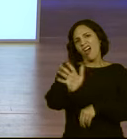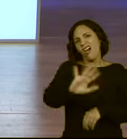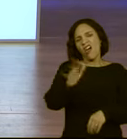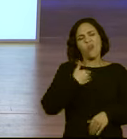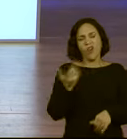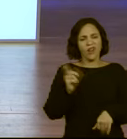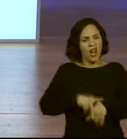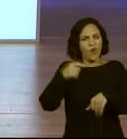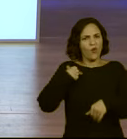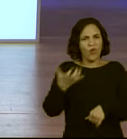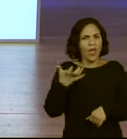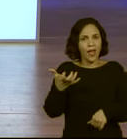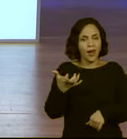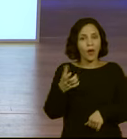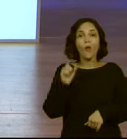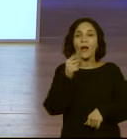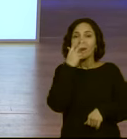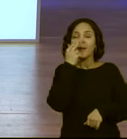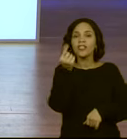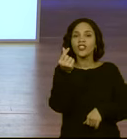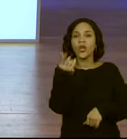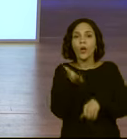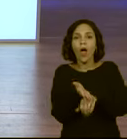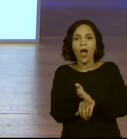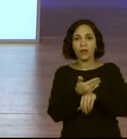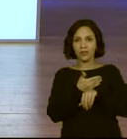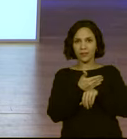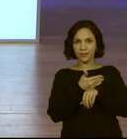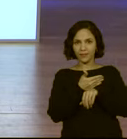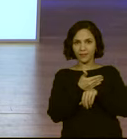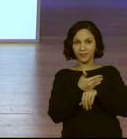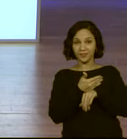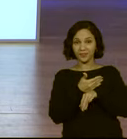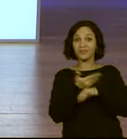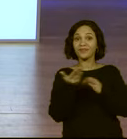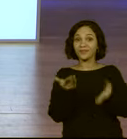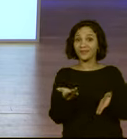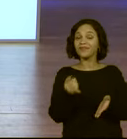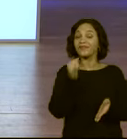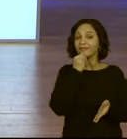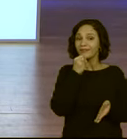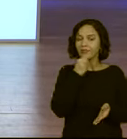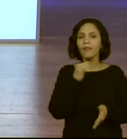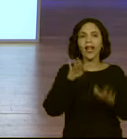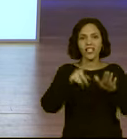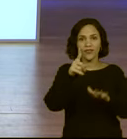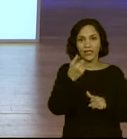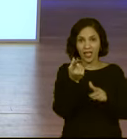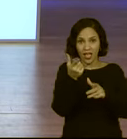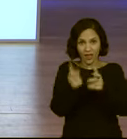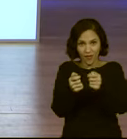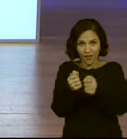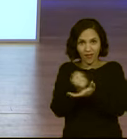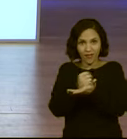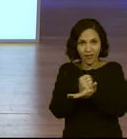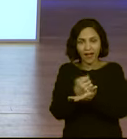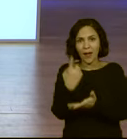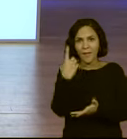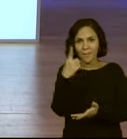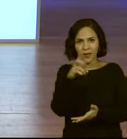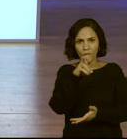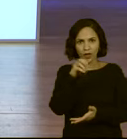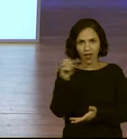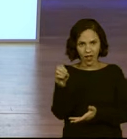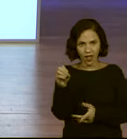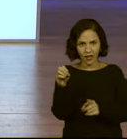E aí a gente antecipar esse valor então muitas vezes um videogame que custa 1.500 reais